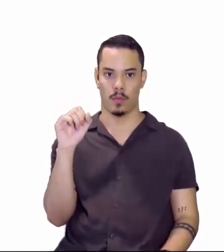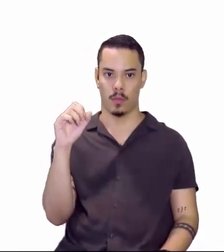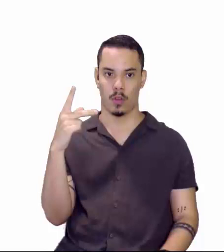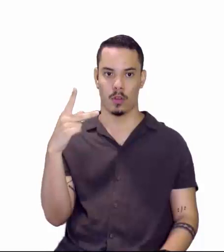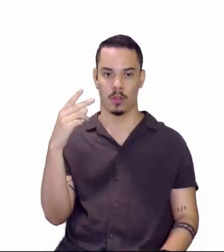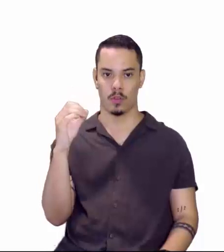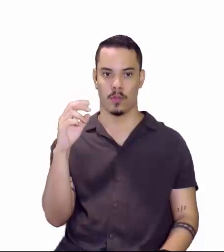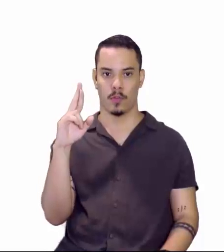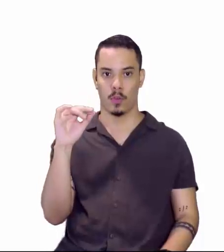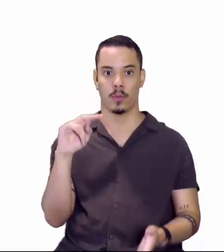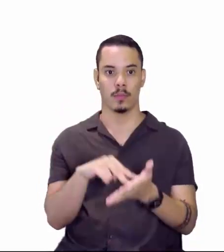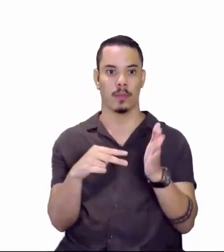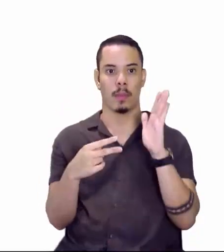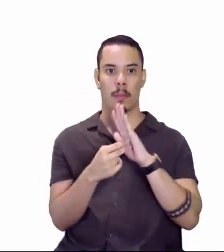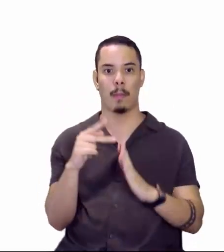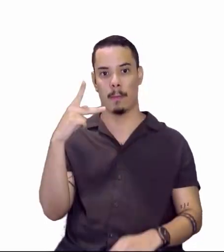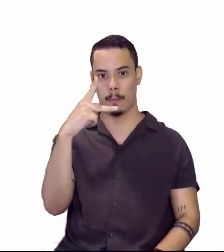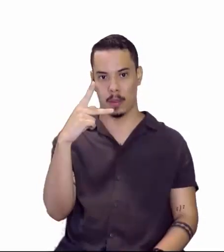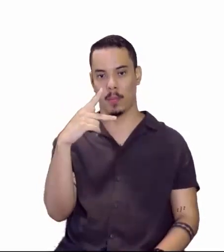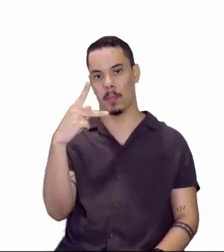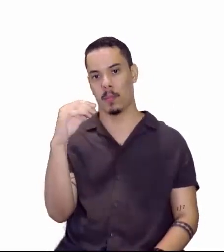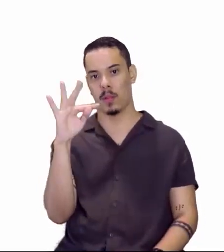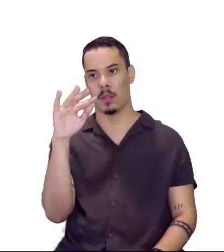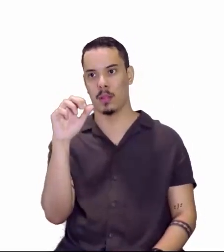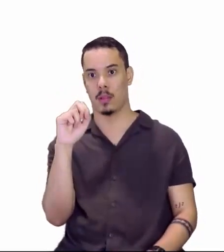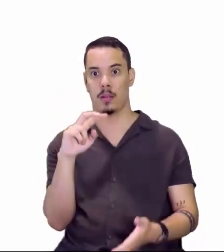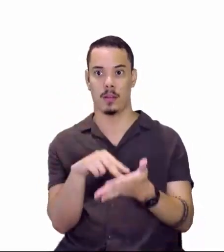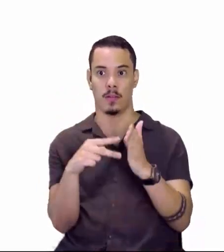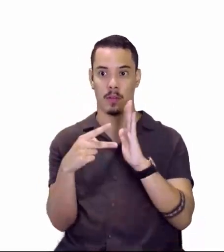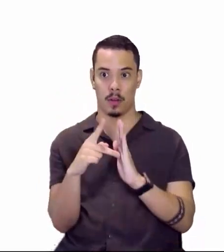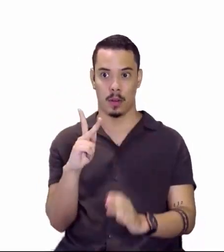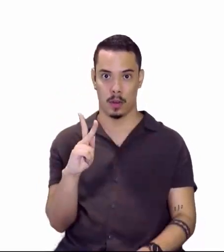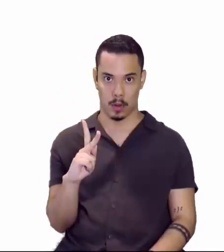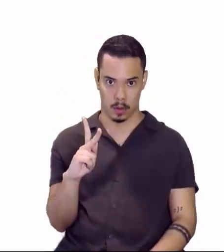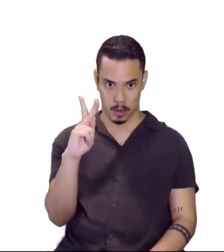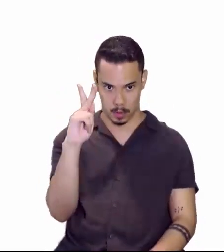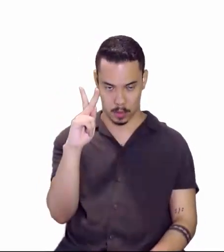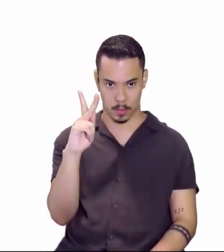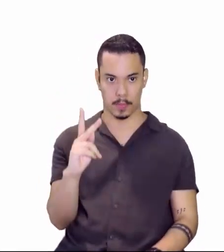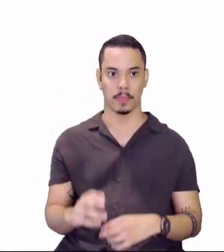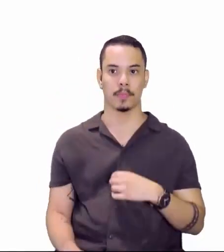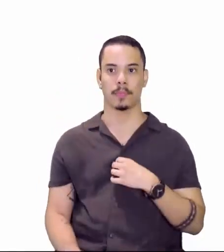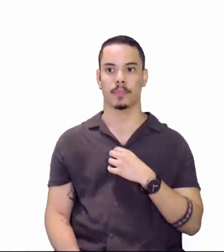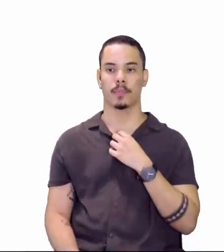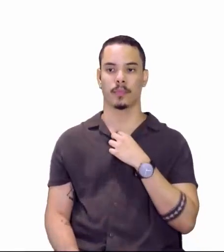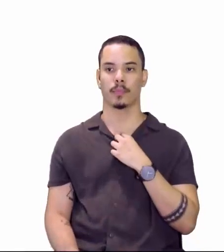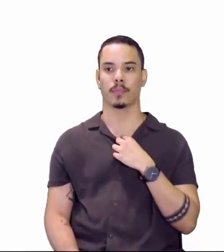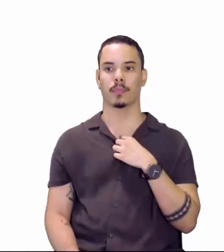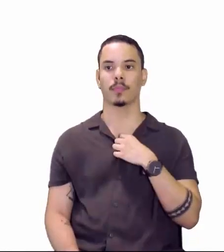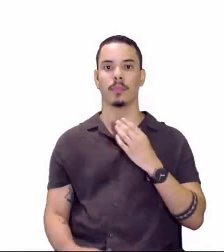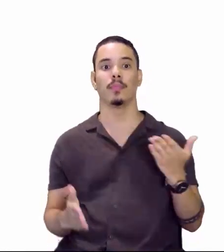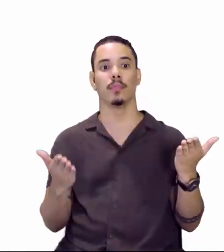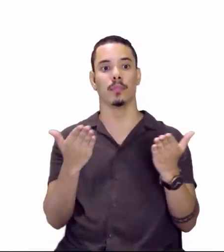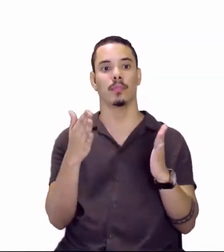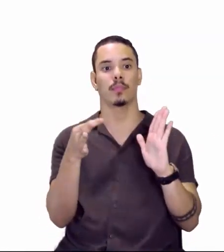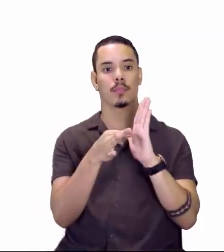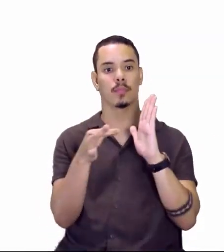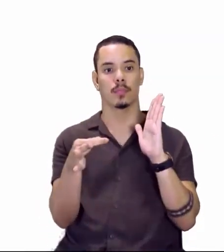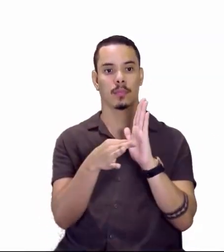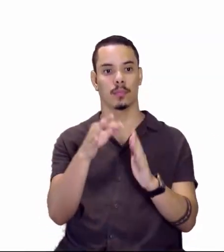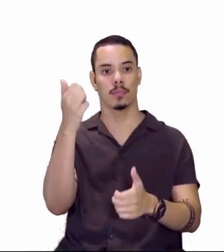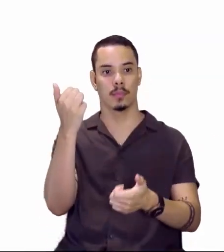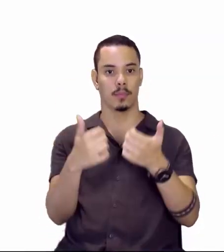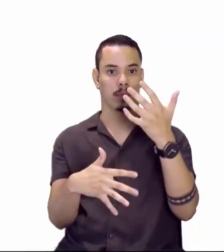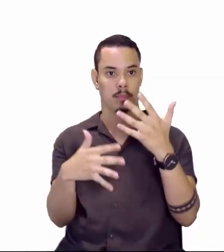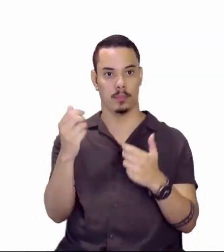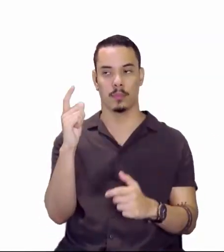o potássio é K. Partindo agora para o comentário,